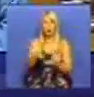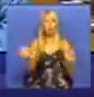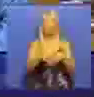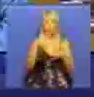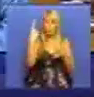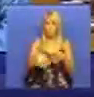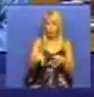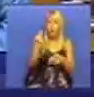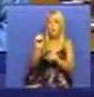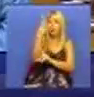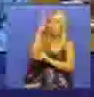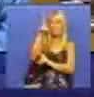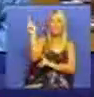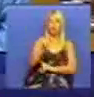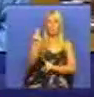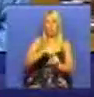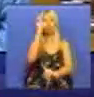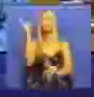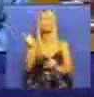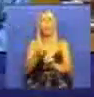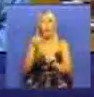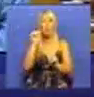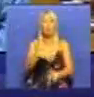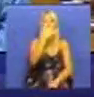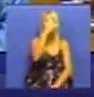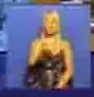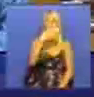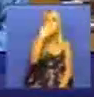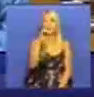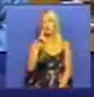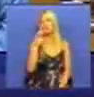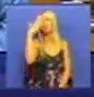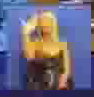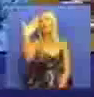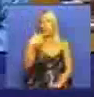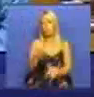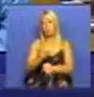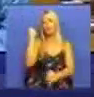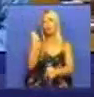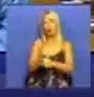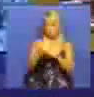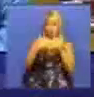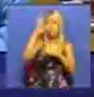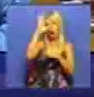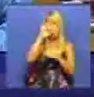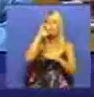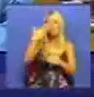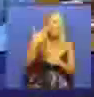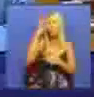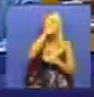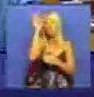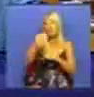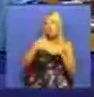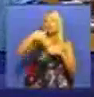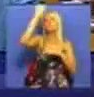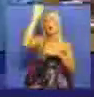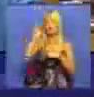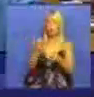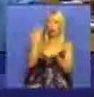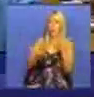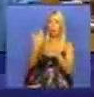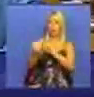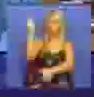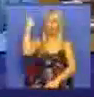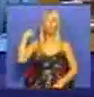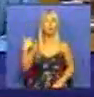deste ano abrangeram 2.761 trabalhadores, mais 81% que em igual período do ano